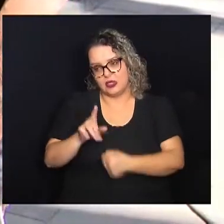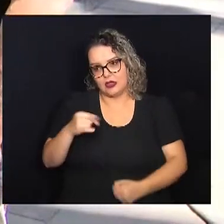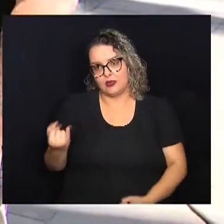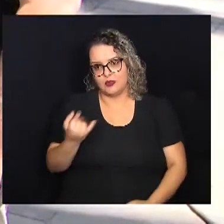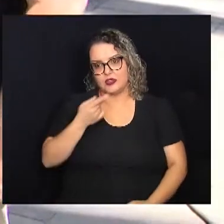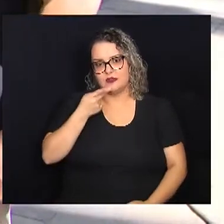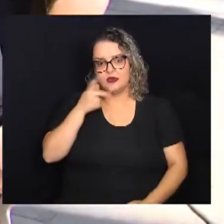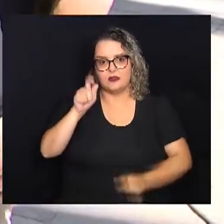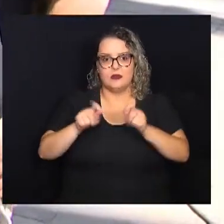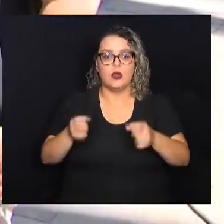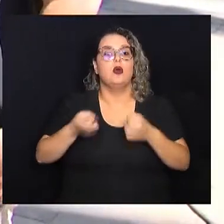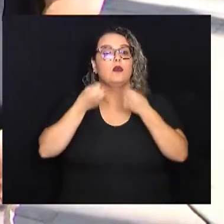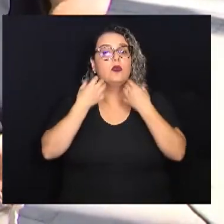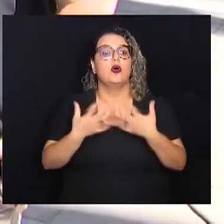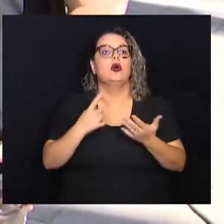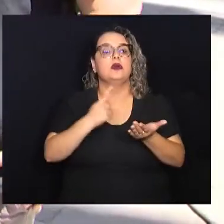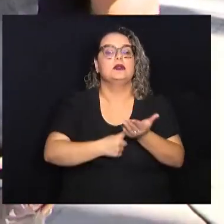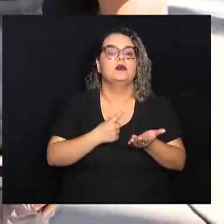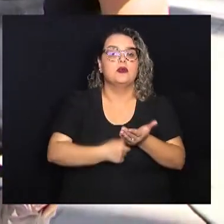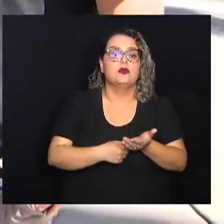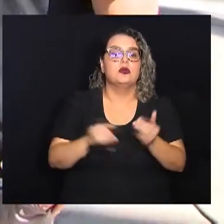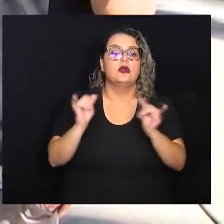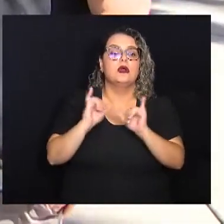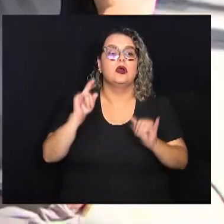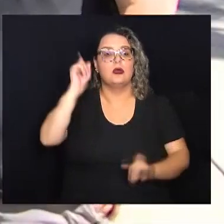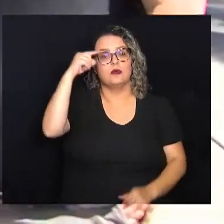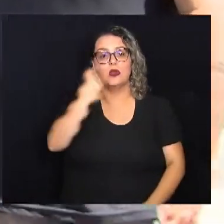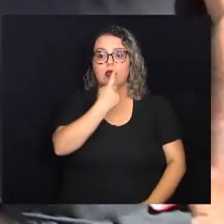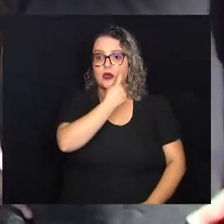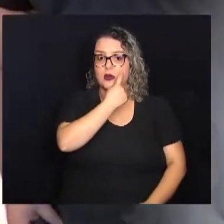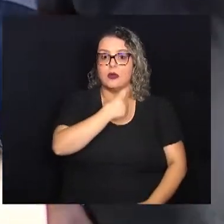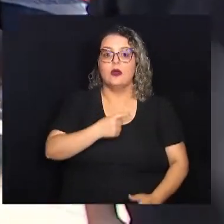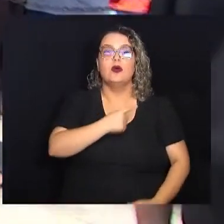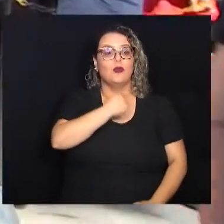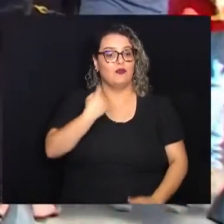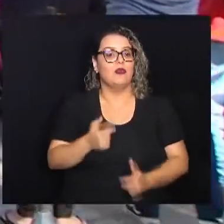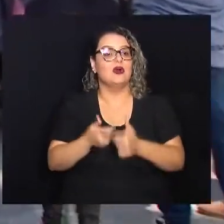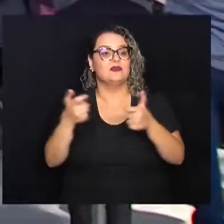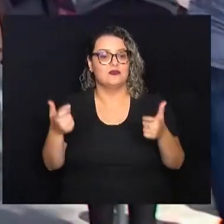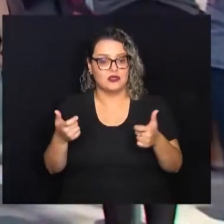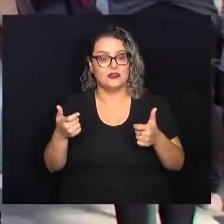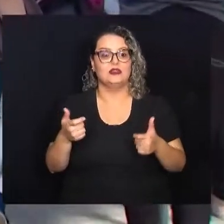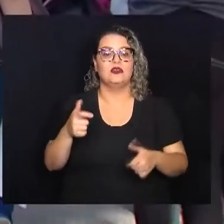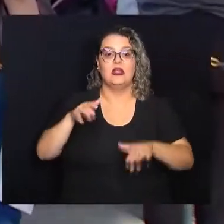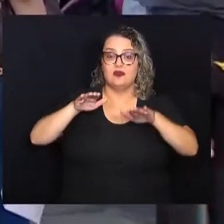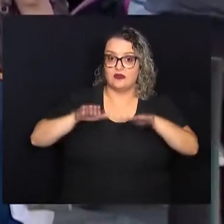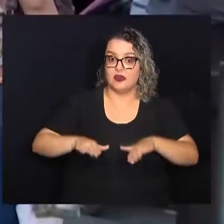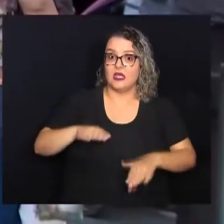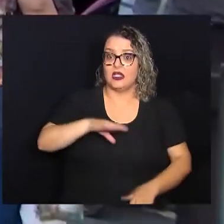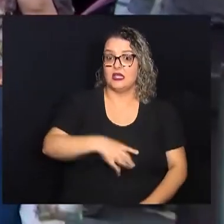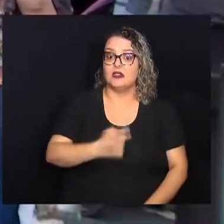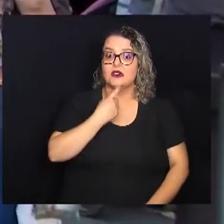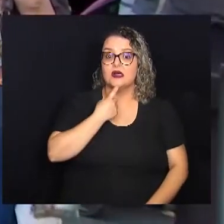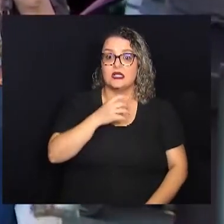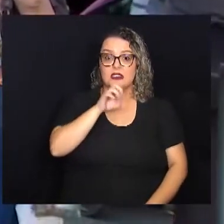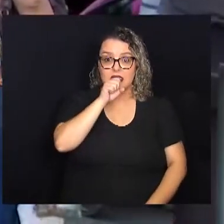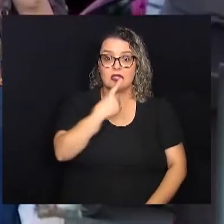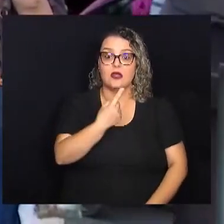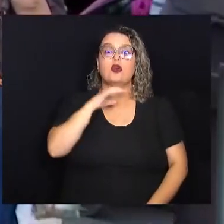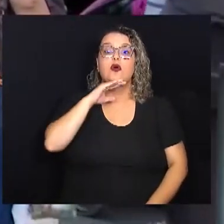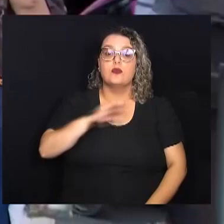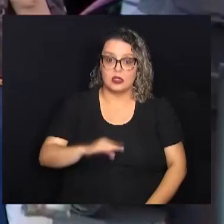as pessoas. Boa, confirmando a informação então, Mirna, foi prorrogado o prazo, fica aqui em Campinas até sábado a